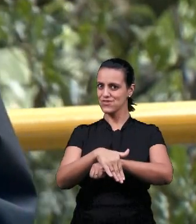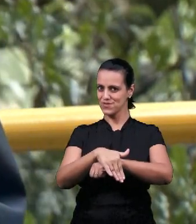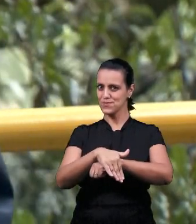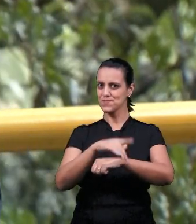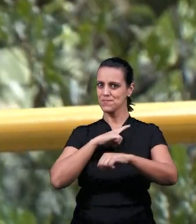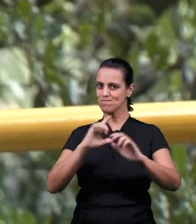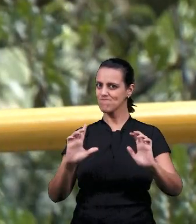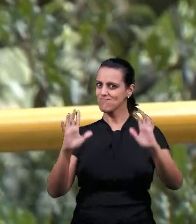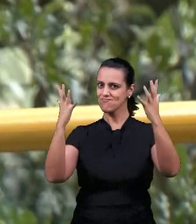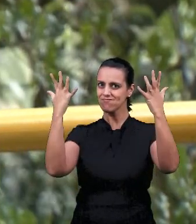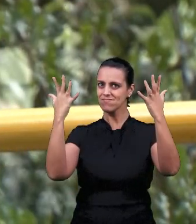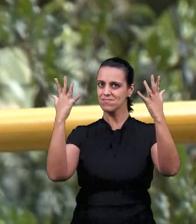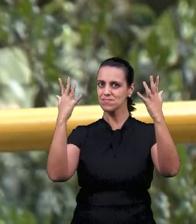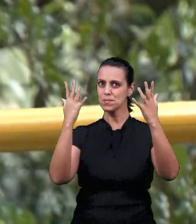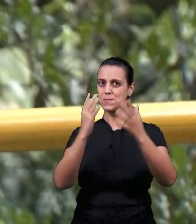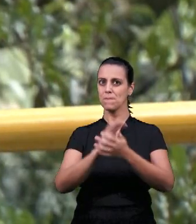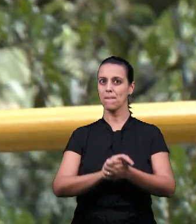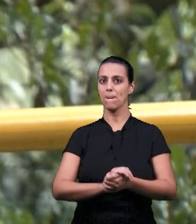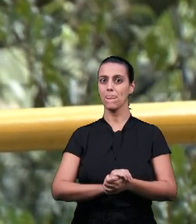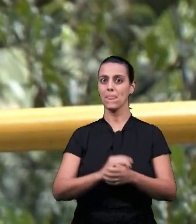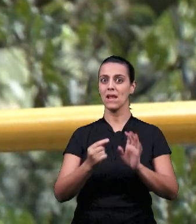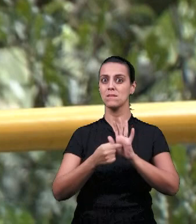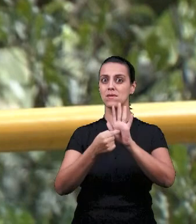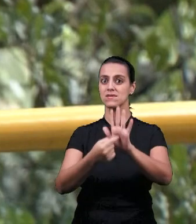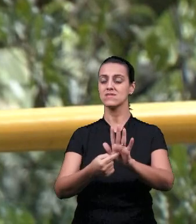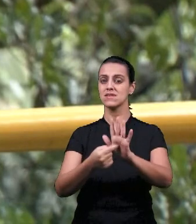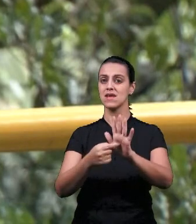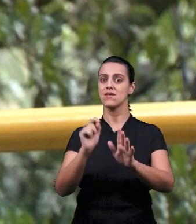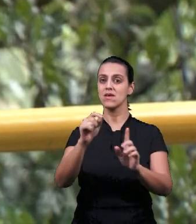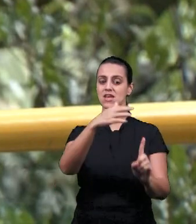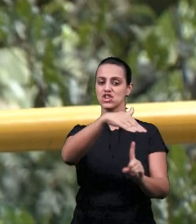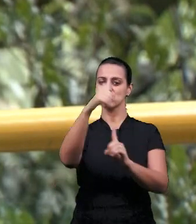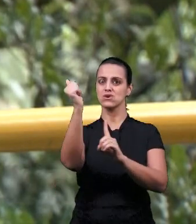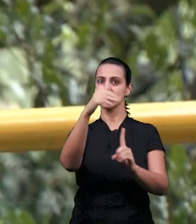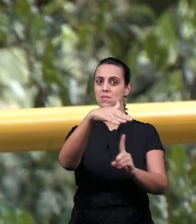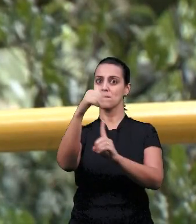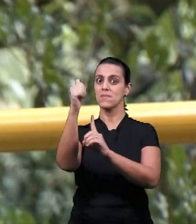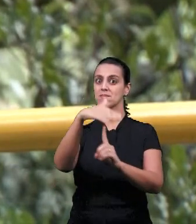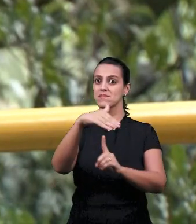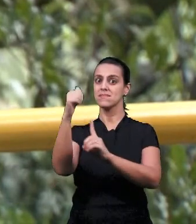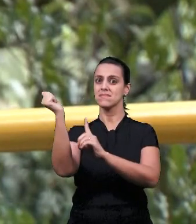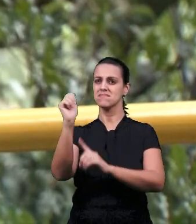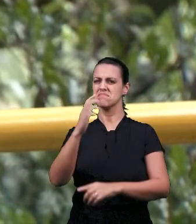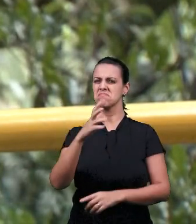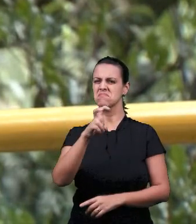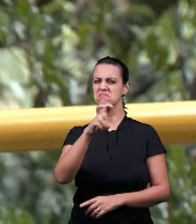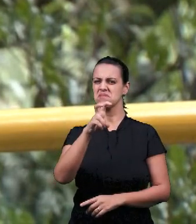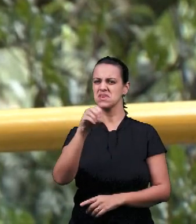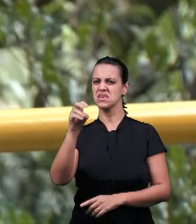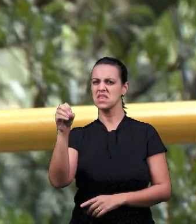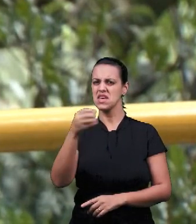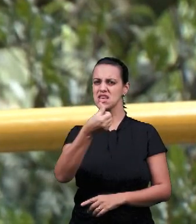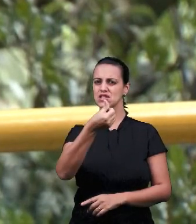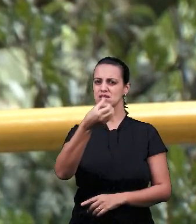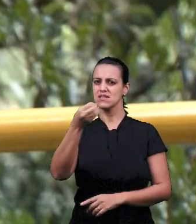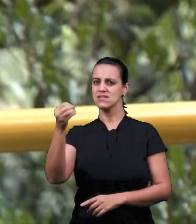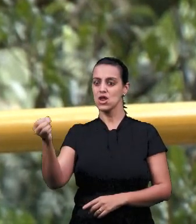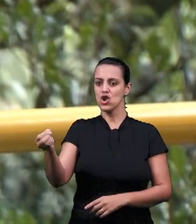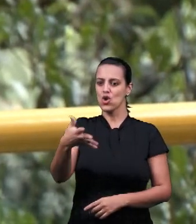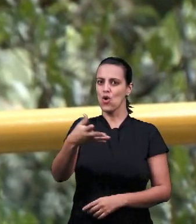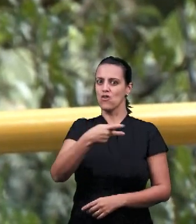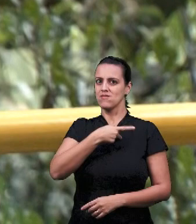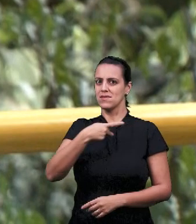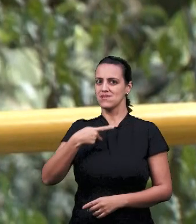as unções e ordenações de aproximadamente 500 a 600 novos pastores que estão